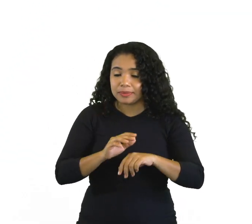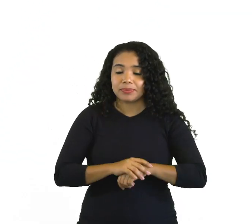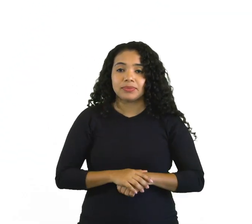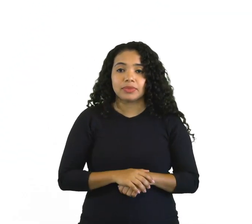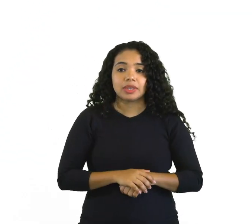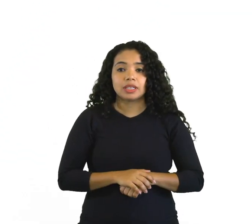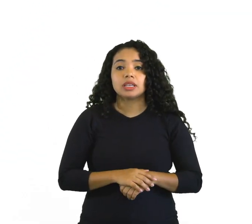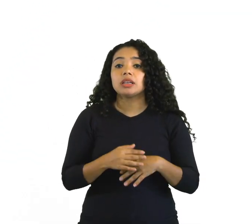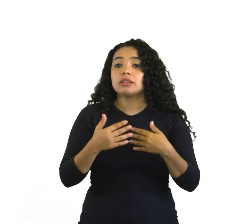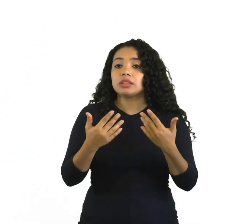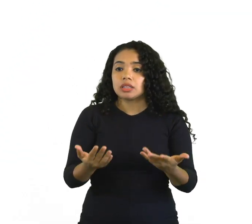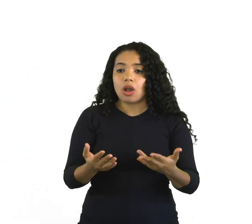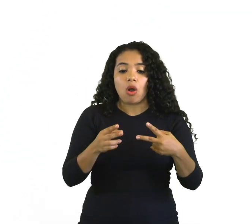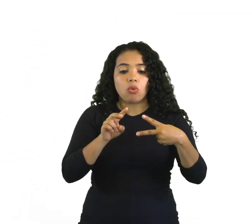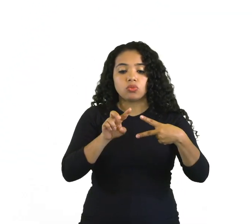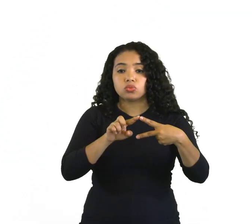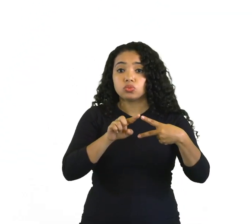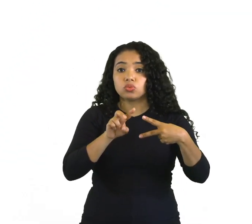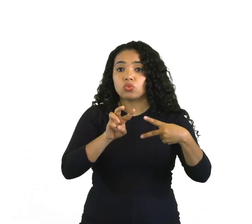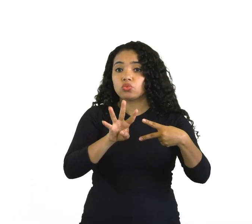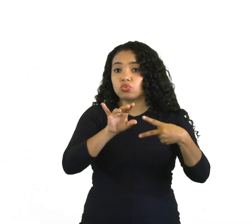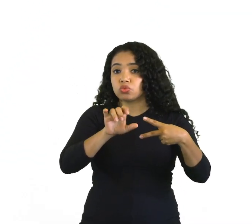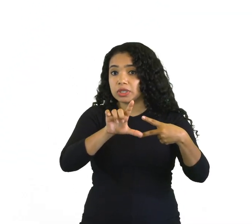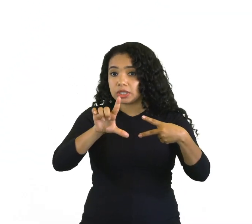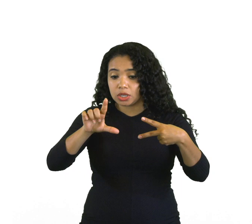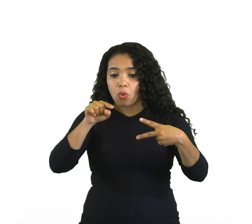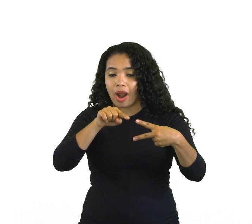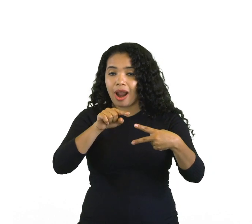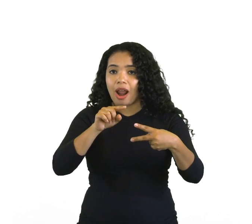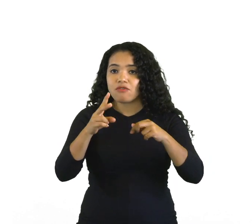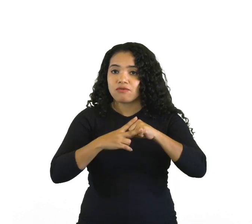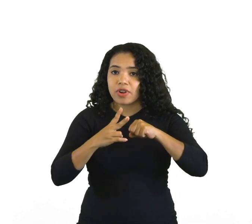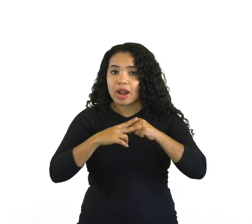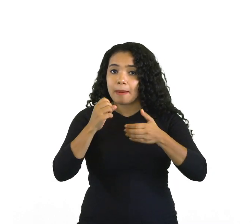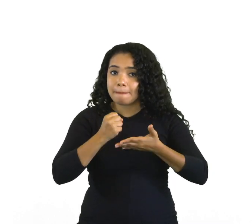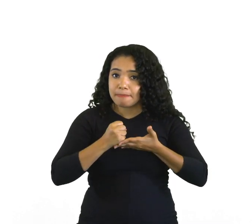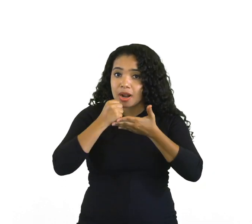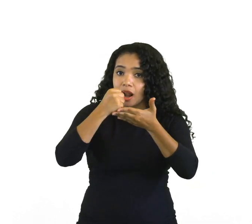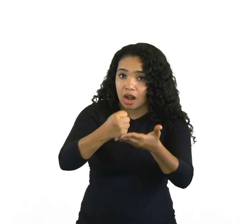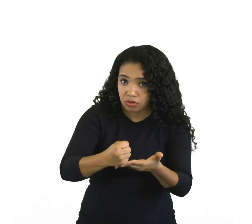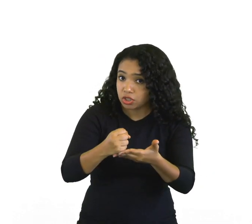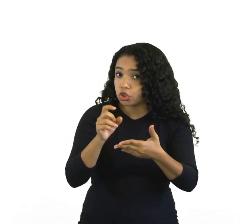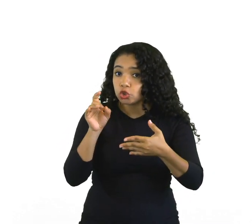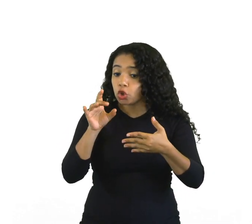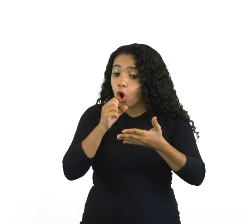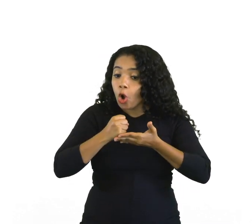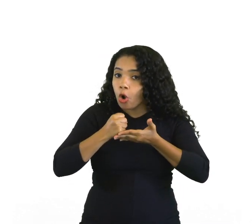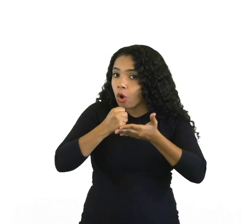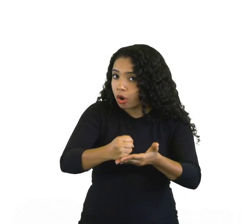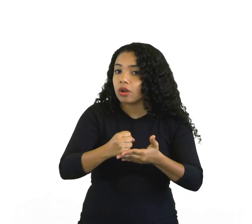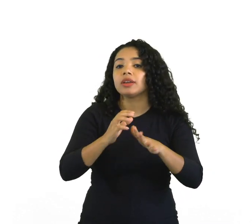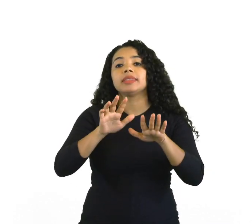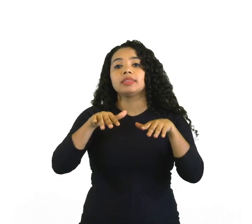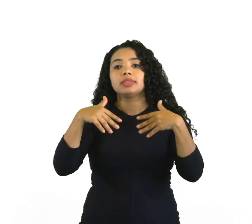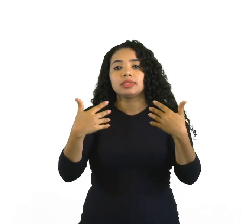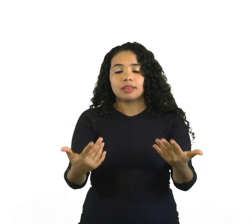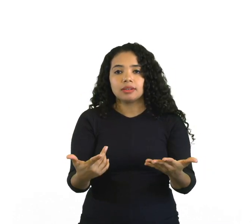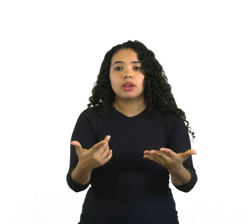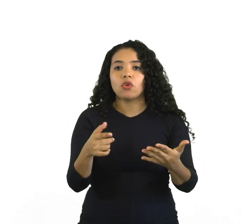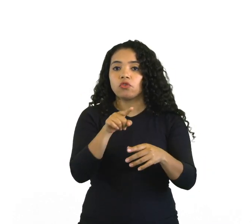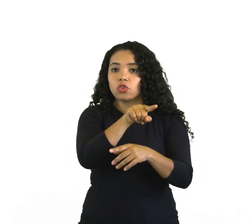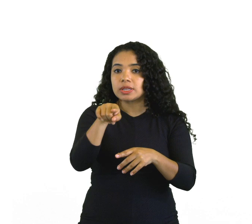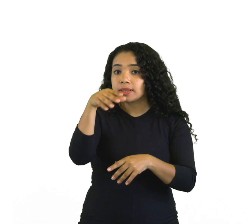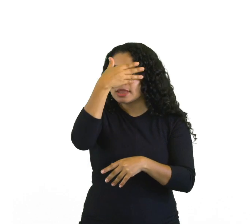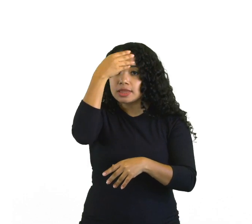will, portanto, é o verbo auxiliar. Então, o nome já diz, é apenas auxiliar. Portanto, você não pode